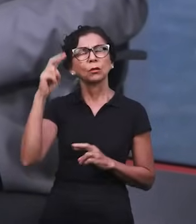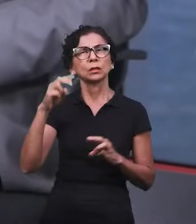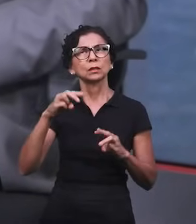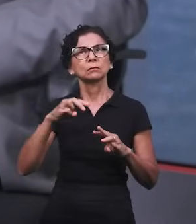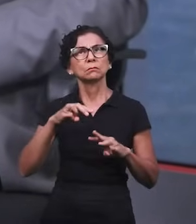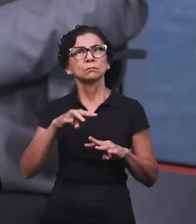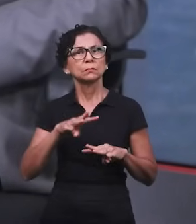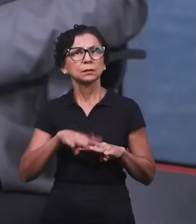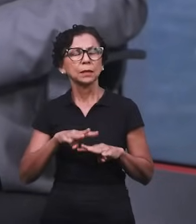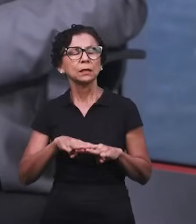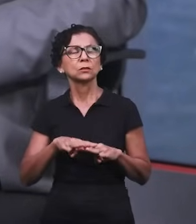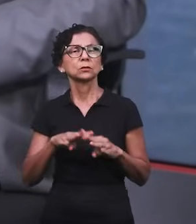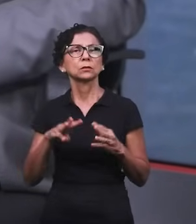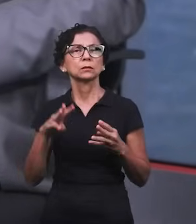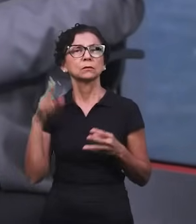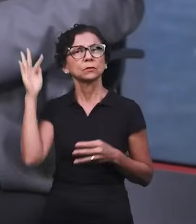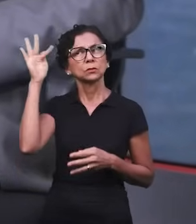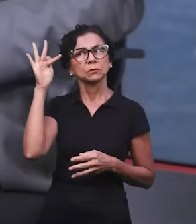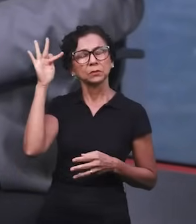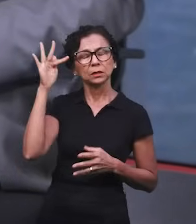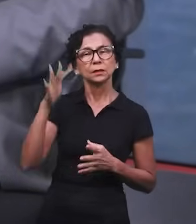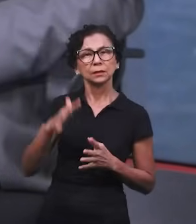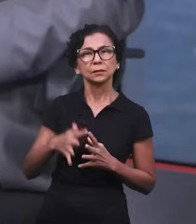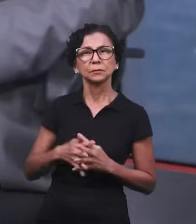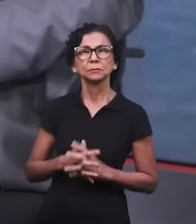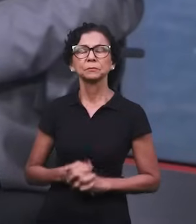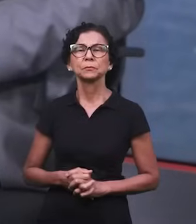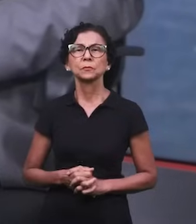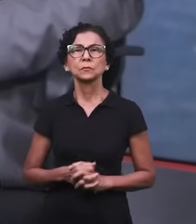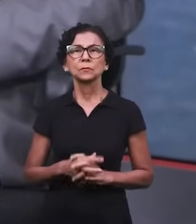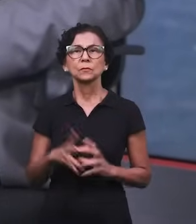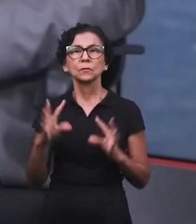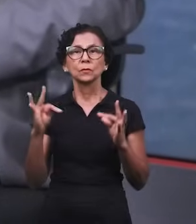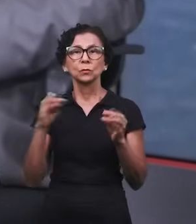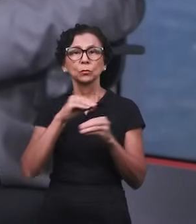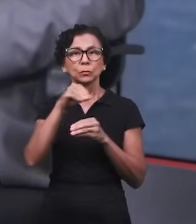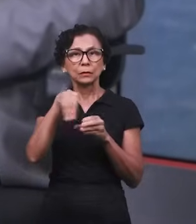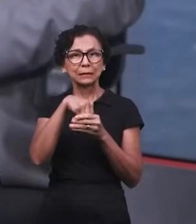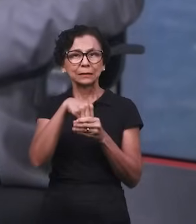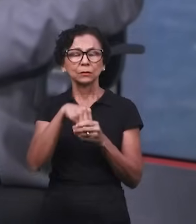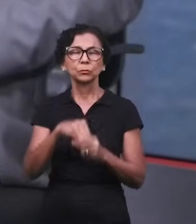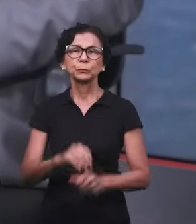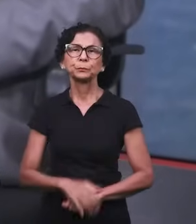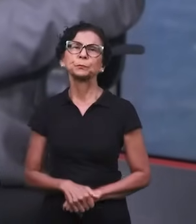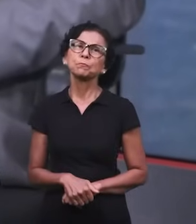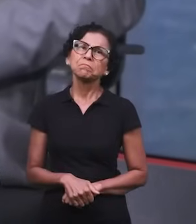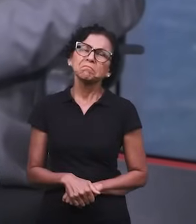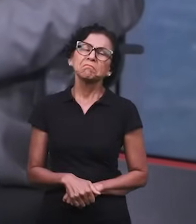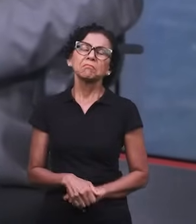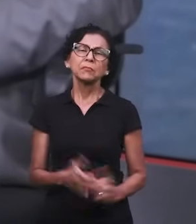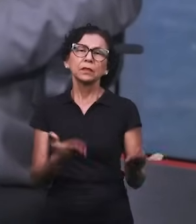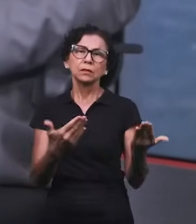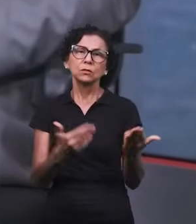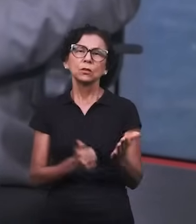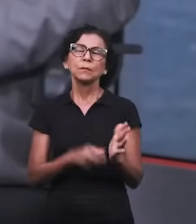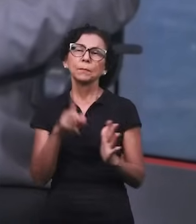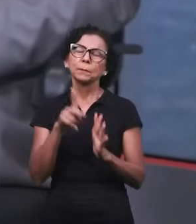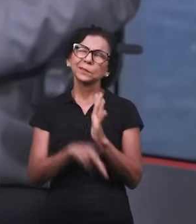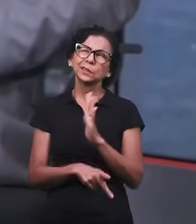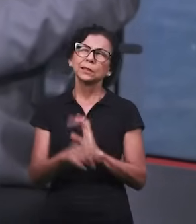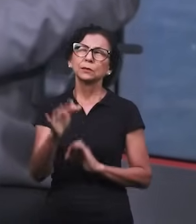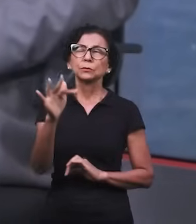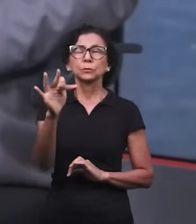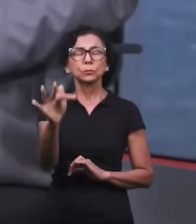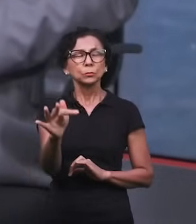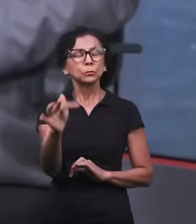projetos, olhar à frente, né? Além da graduação e pós-graduação, pós-graduação considerando tudo aquilo que vem após a